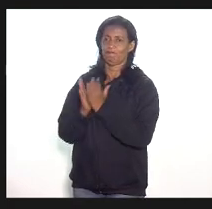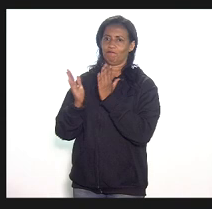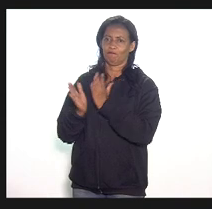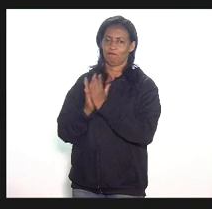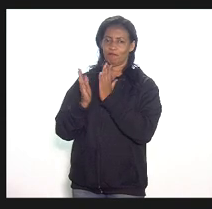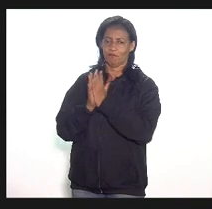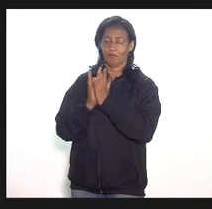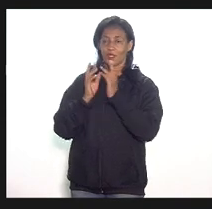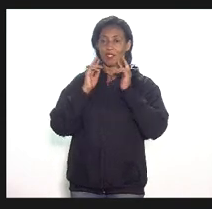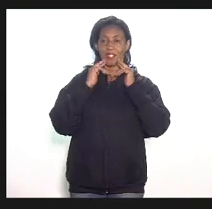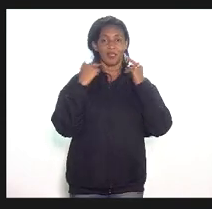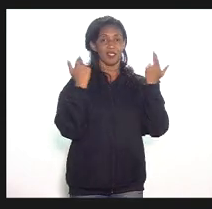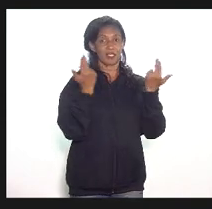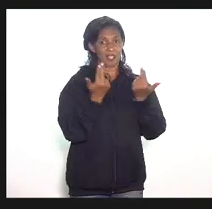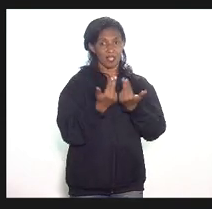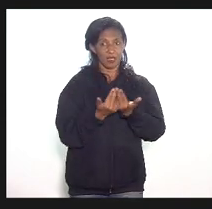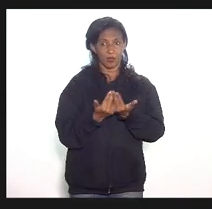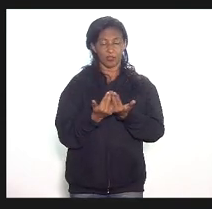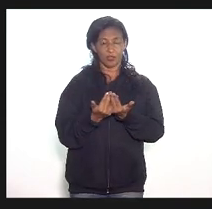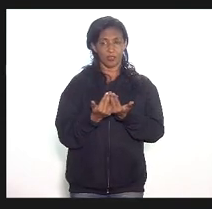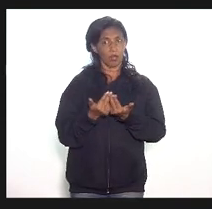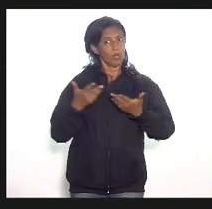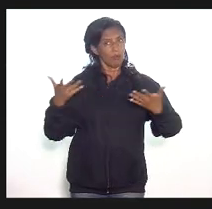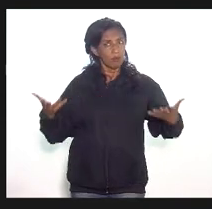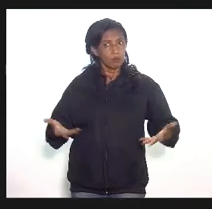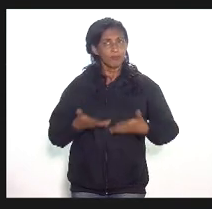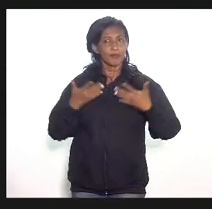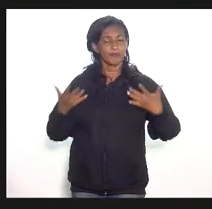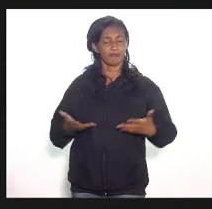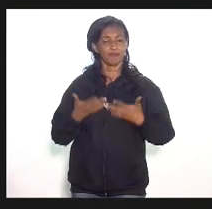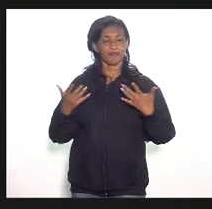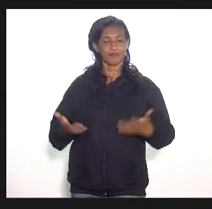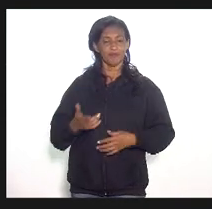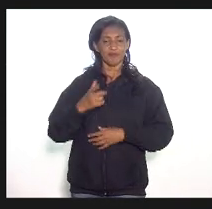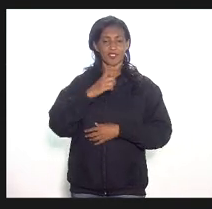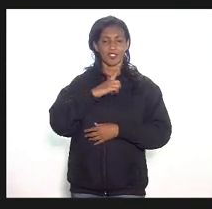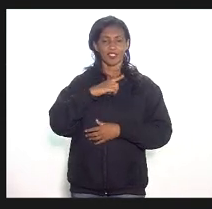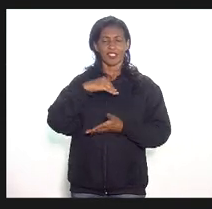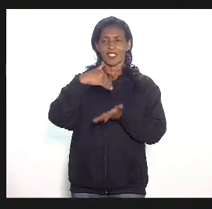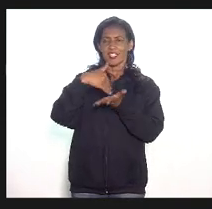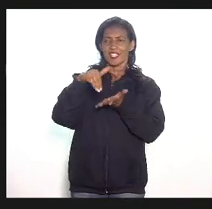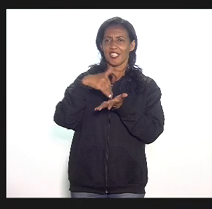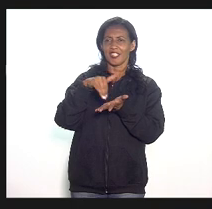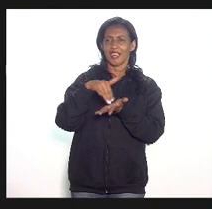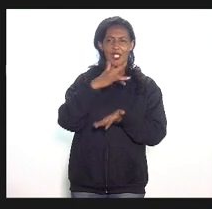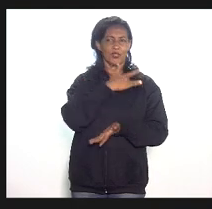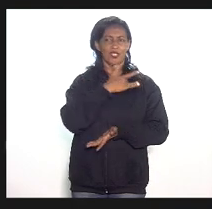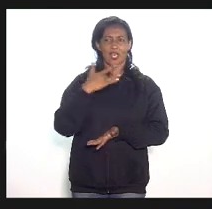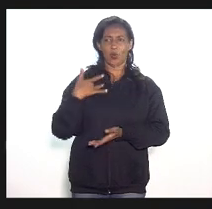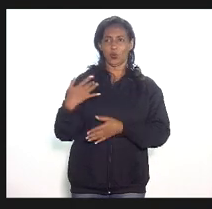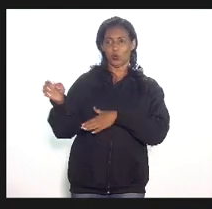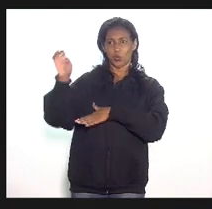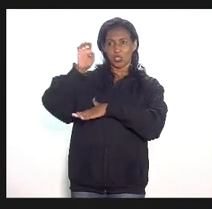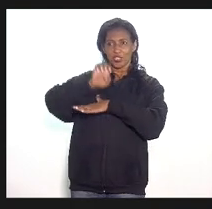Essa reunião, presidente, ela foi muito produtiva, nós tivemos a presença do secretário de Saúde do Estado,